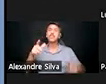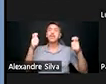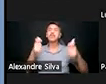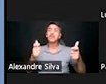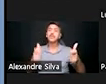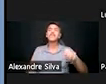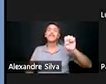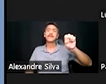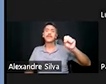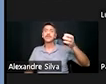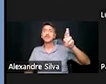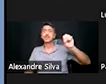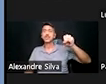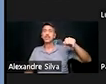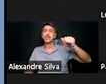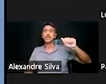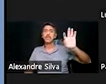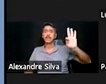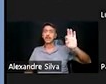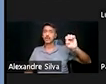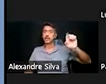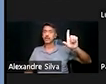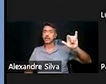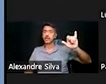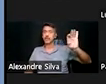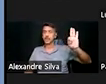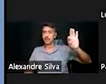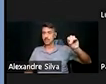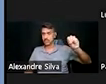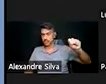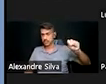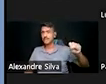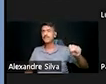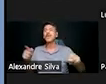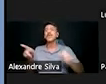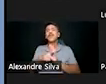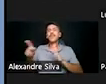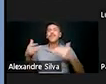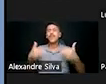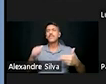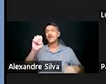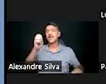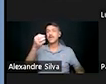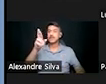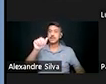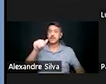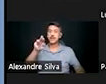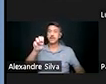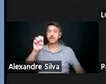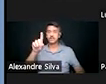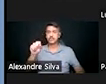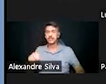estromatólitos, da produção de corpos estromatolíticos que tem origem no Proterozoico,